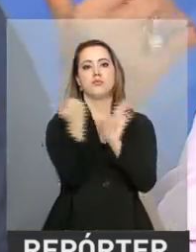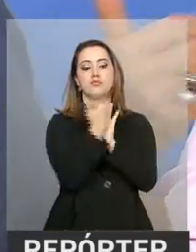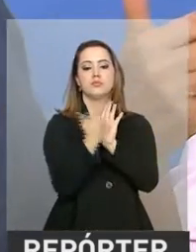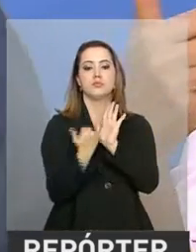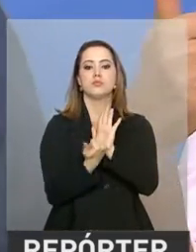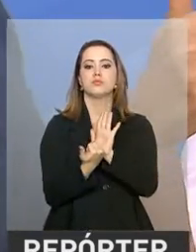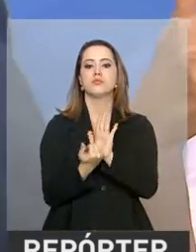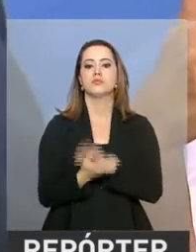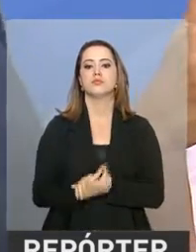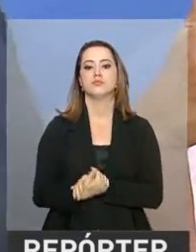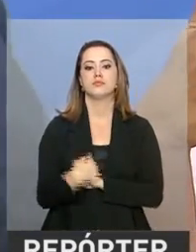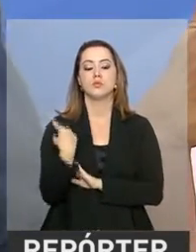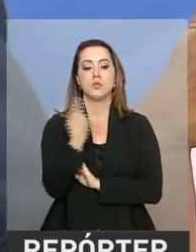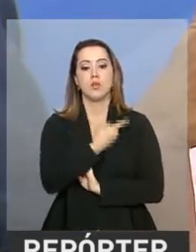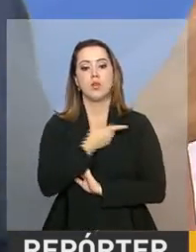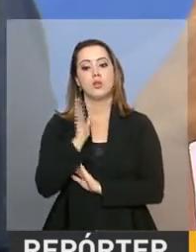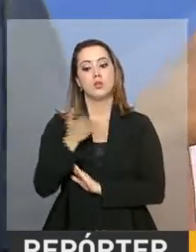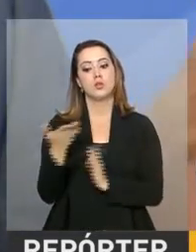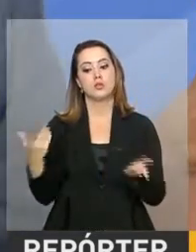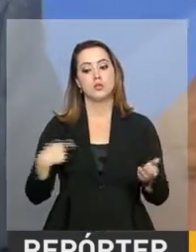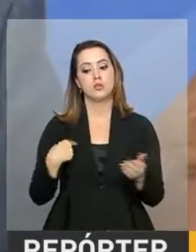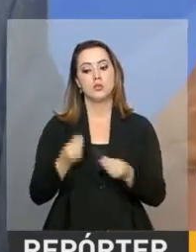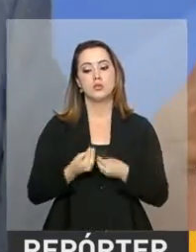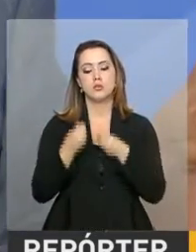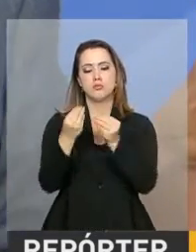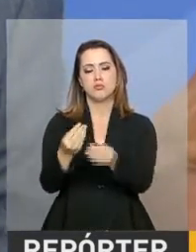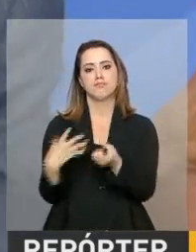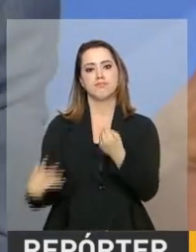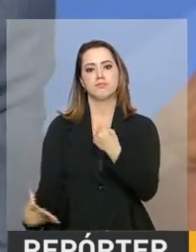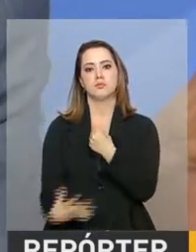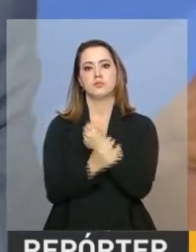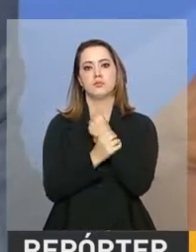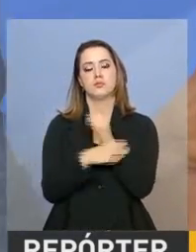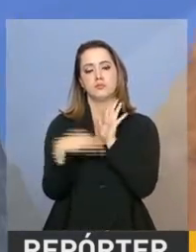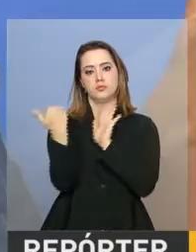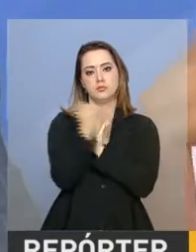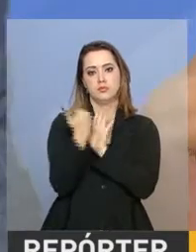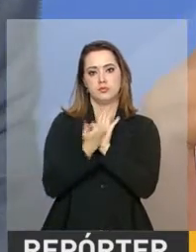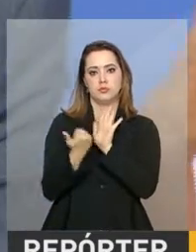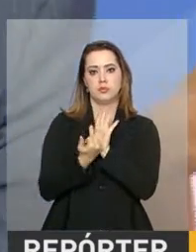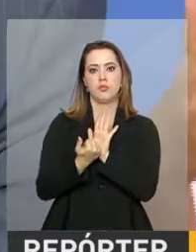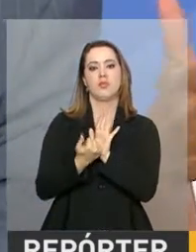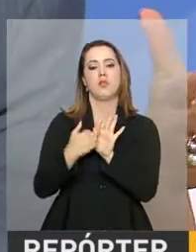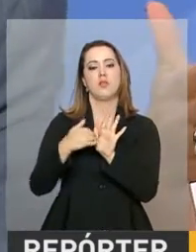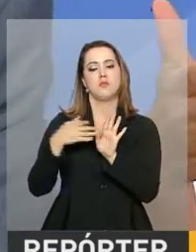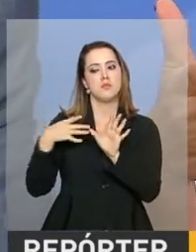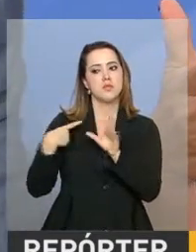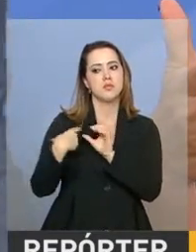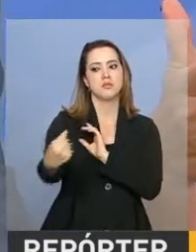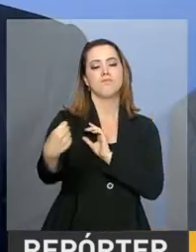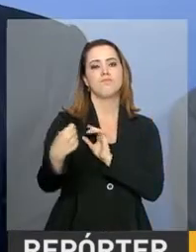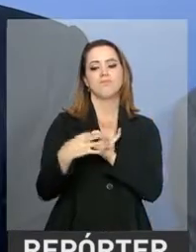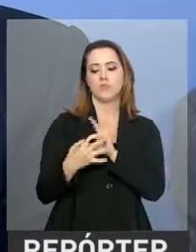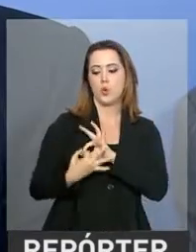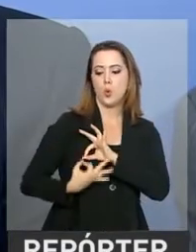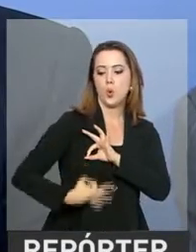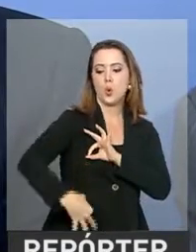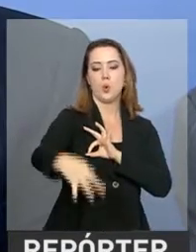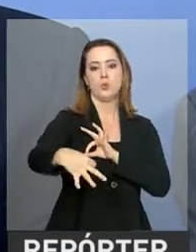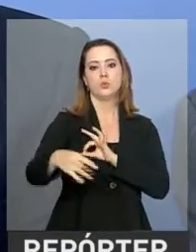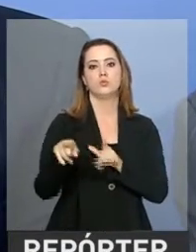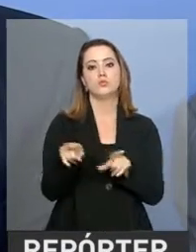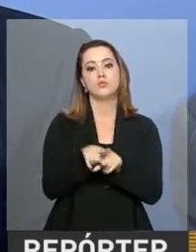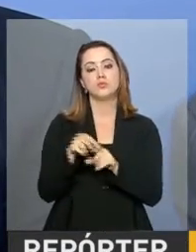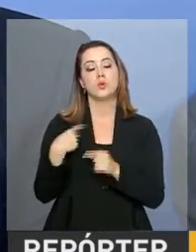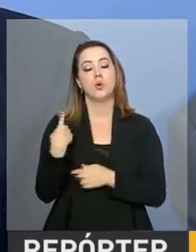que nós nessa rodada estamos fazendo é dar mais segurança também aos projetos para que eles saiam com financiamento de longo prazo. Nós acreditamos